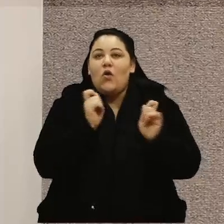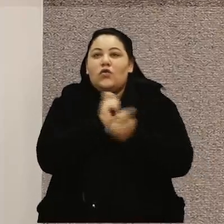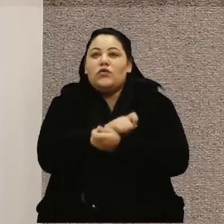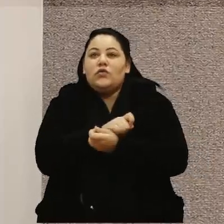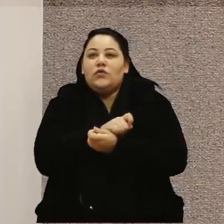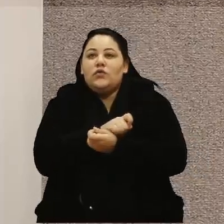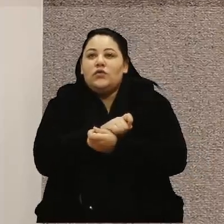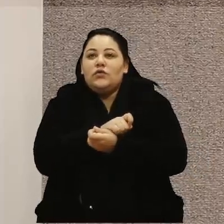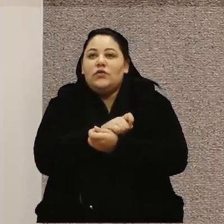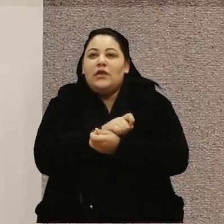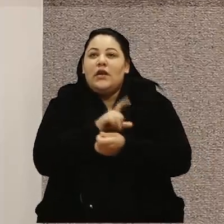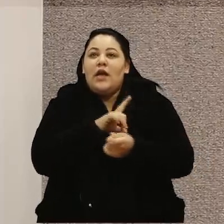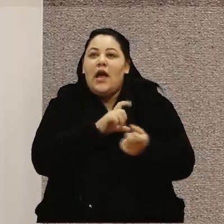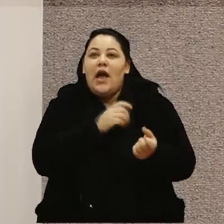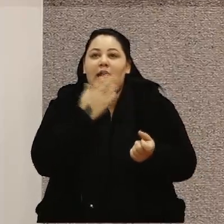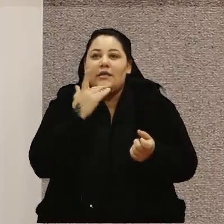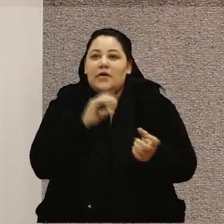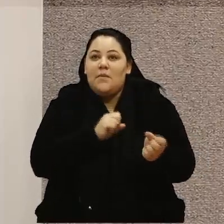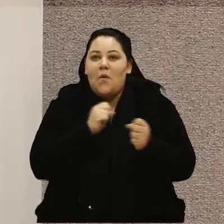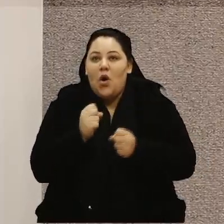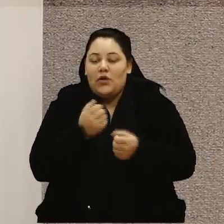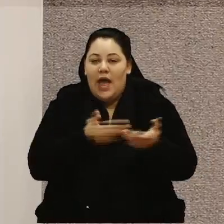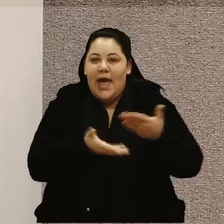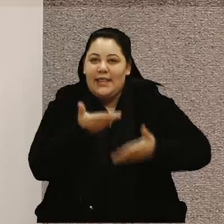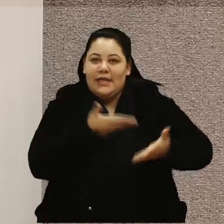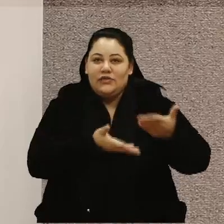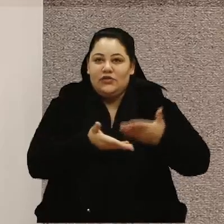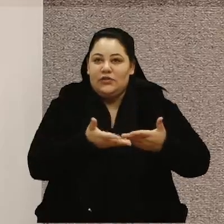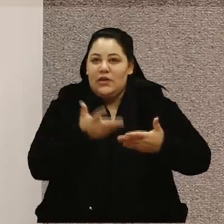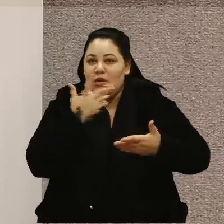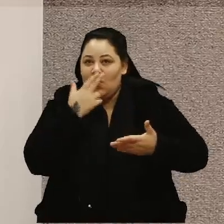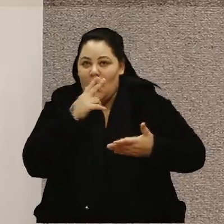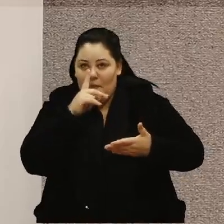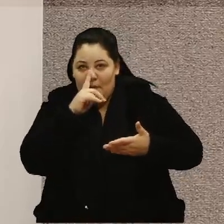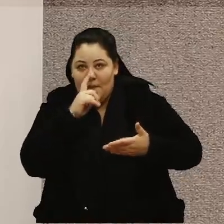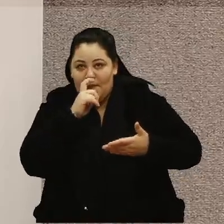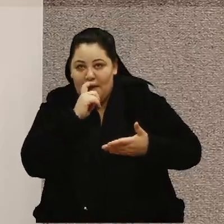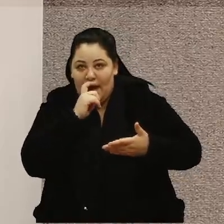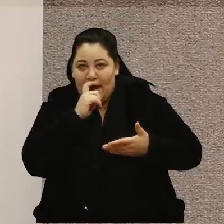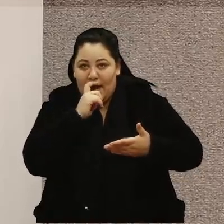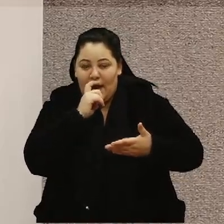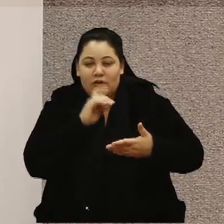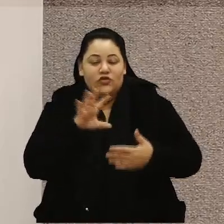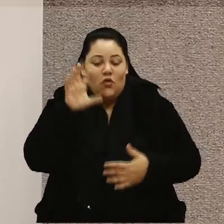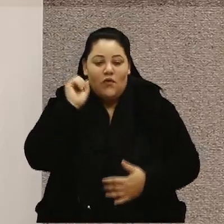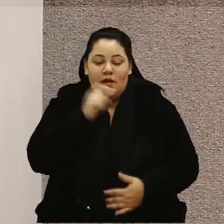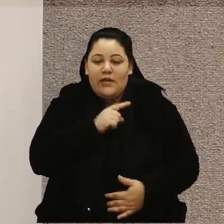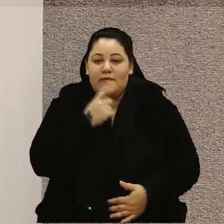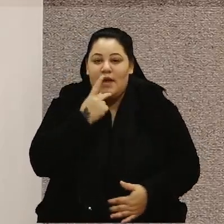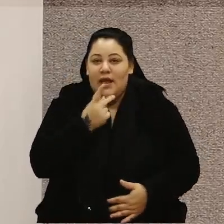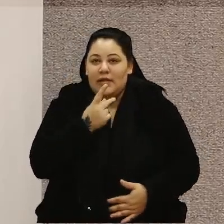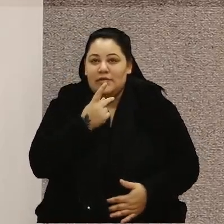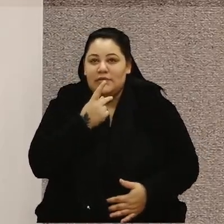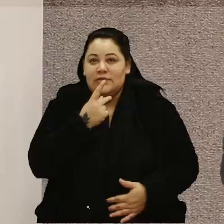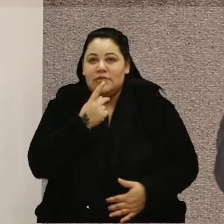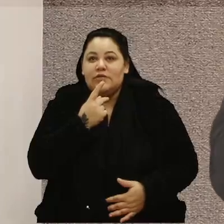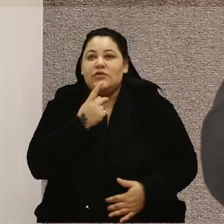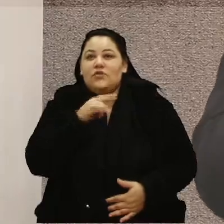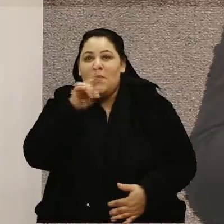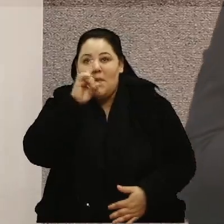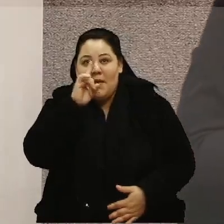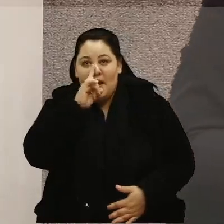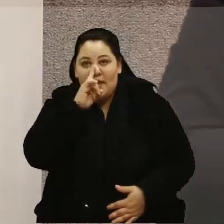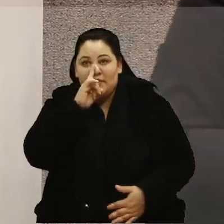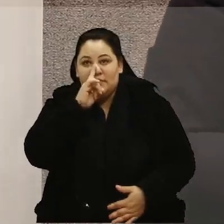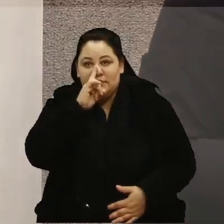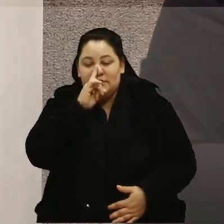possa ser atendida também, assim como seus pais têm aquele momento. Então, ouvimos ali relatos emocionantes de mães contando quão